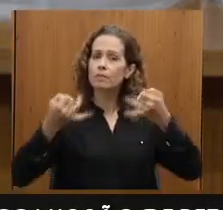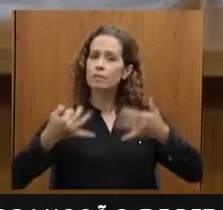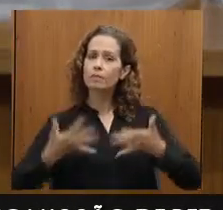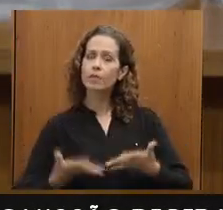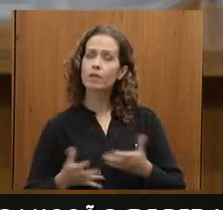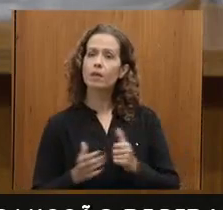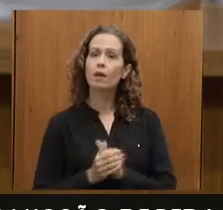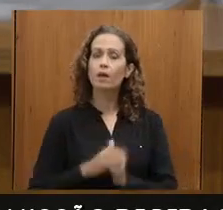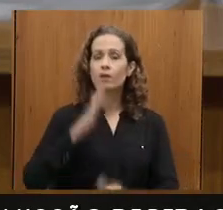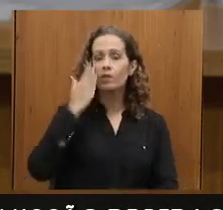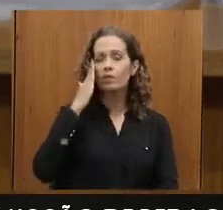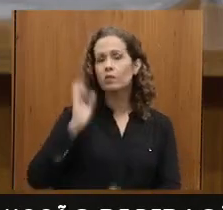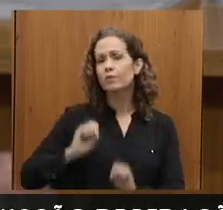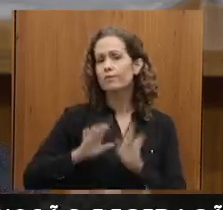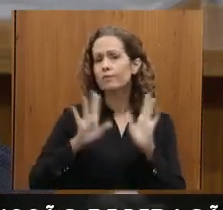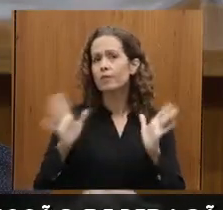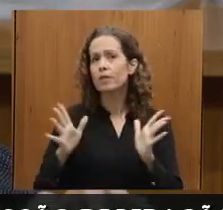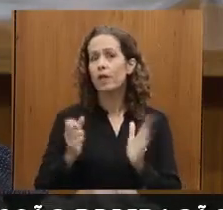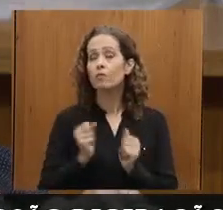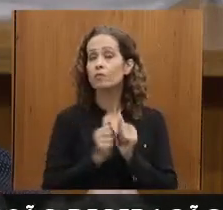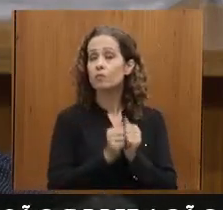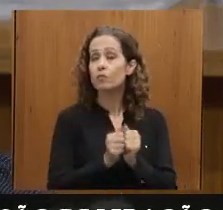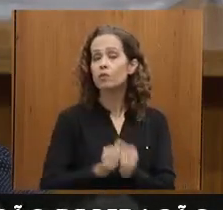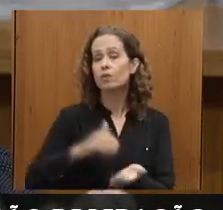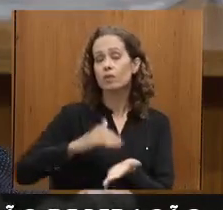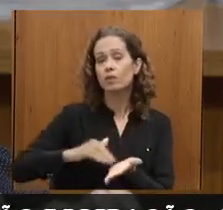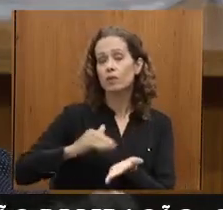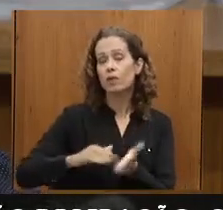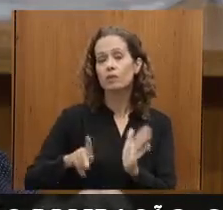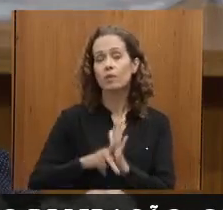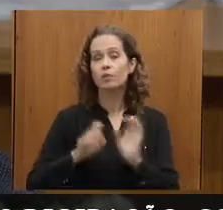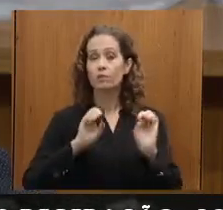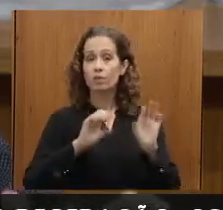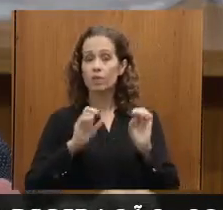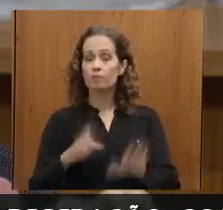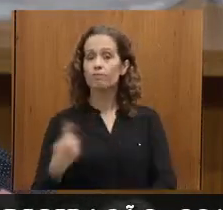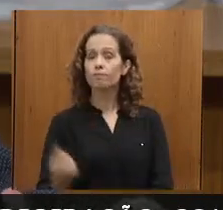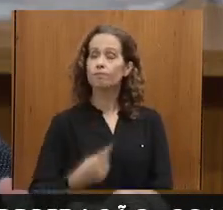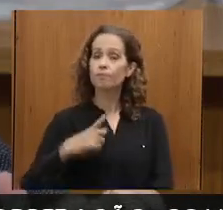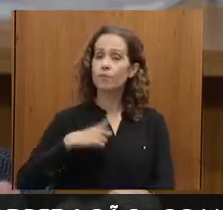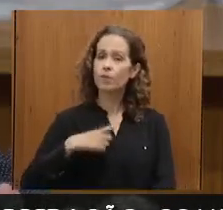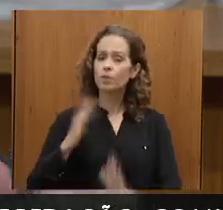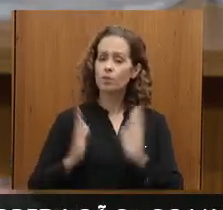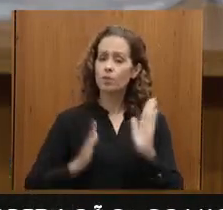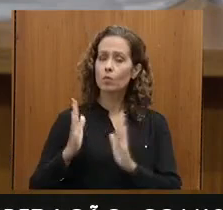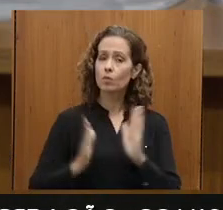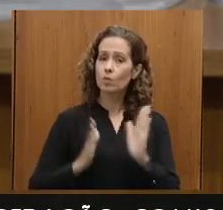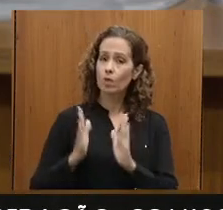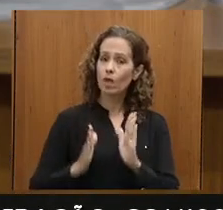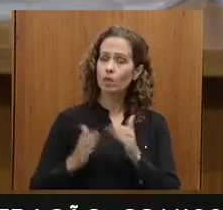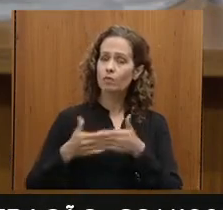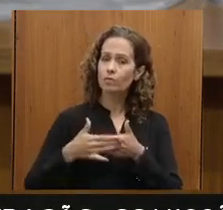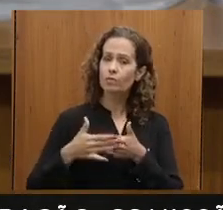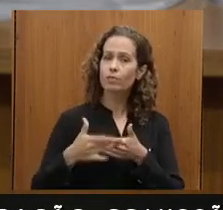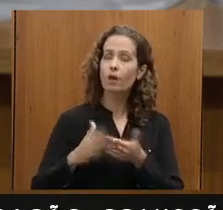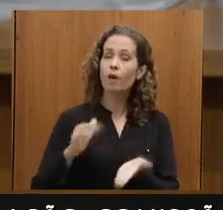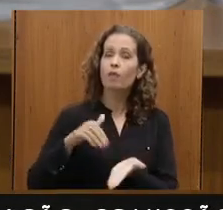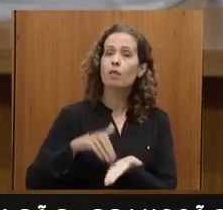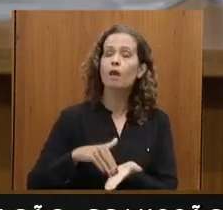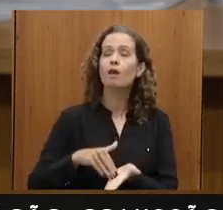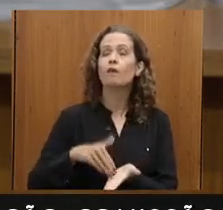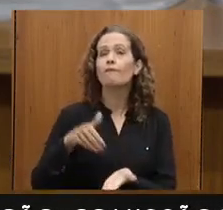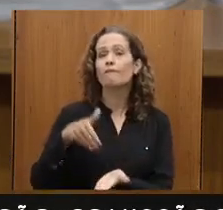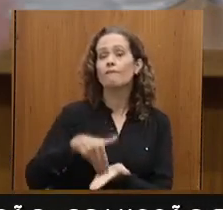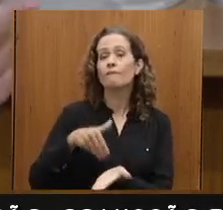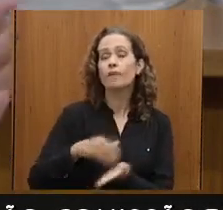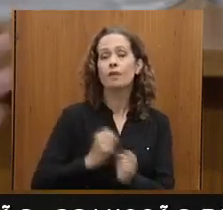entendimentos junto à Secretaria de Educação, a gente tem o prazo para reposição vai até o final do ano que vem,